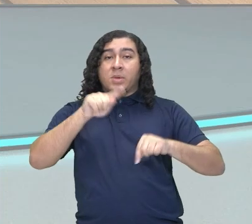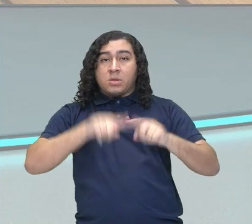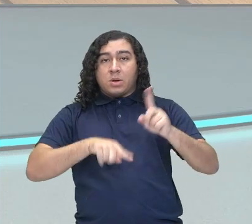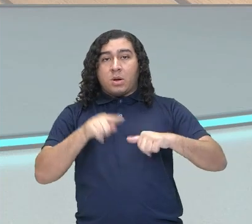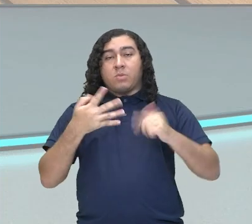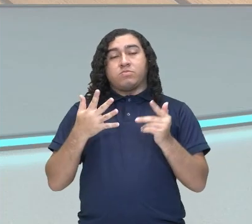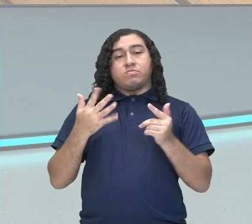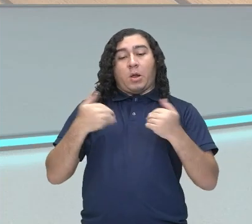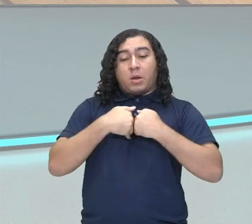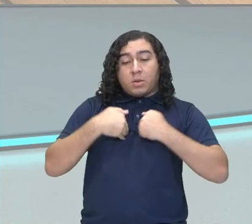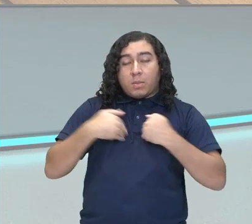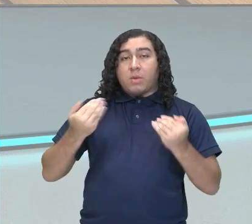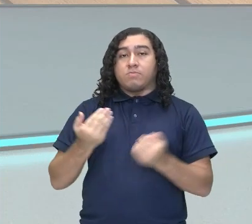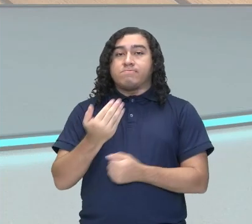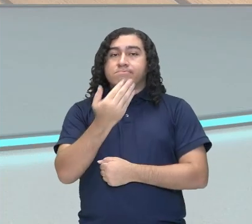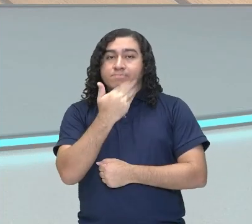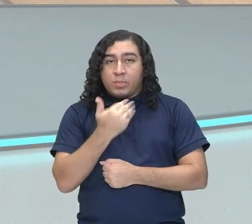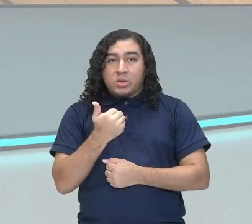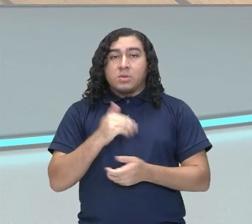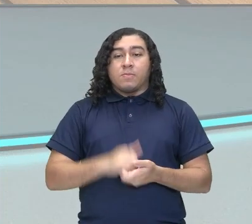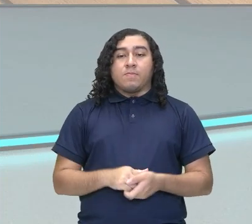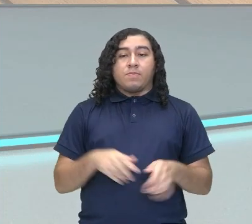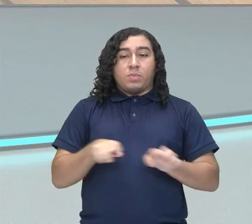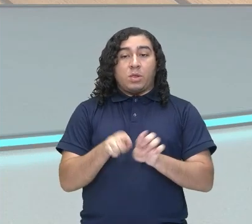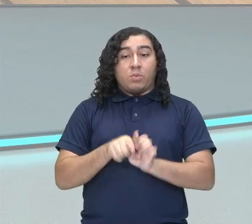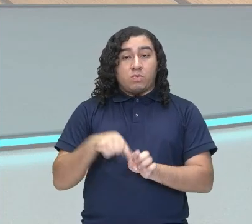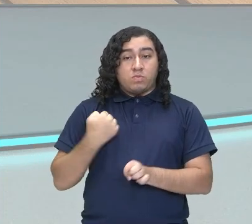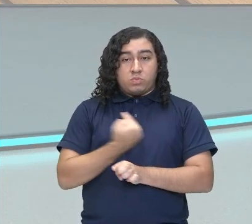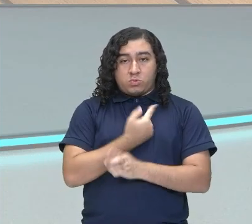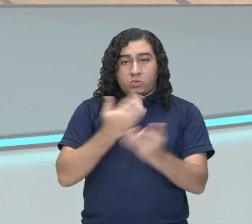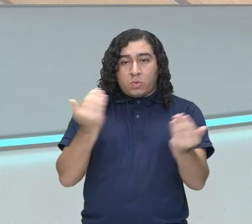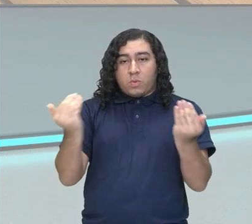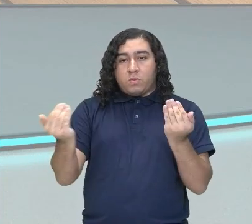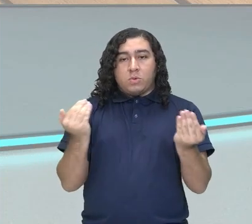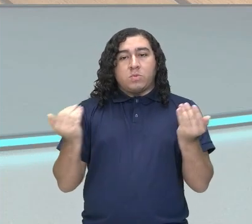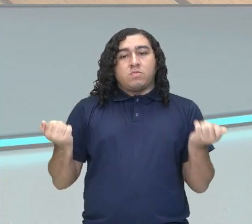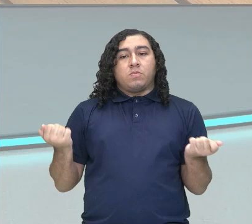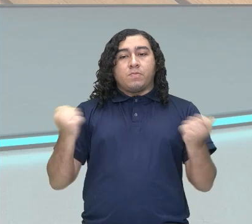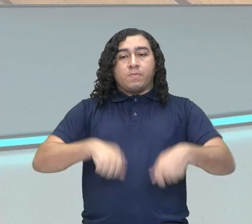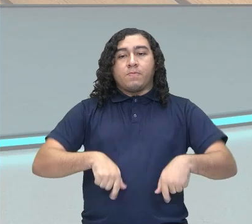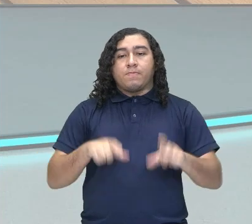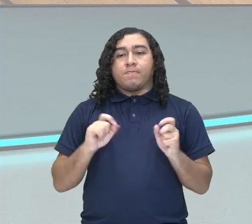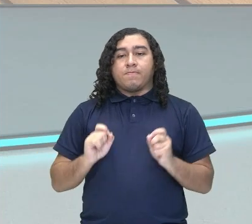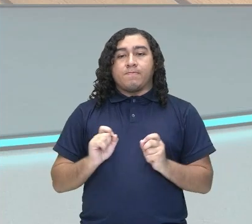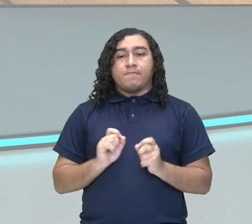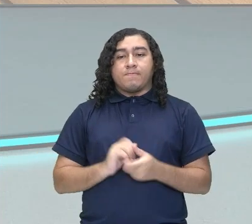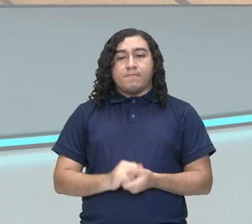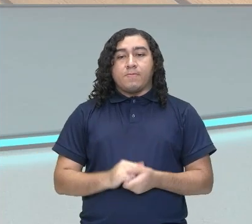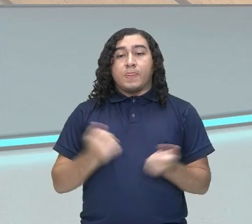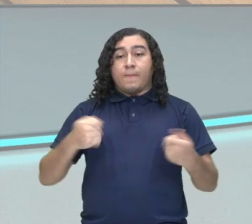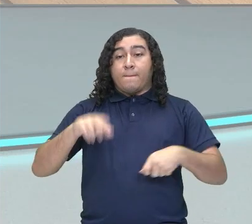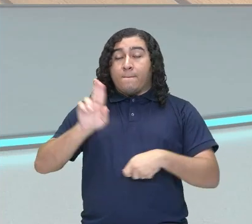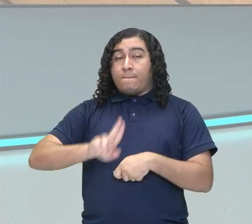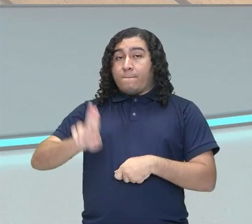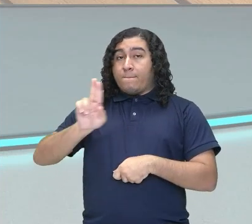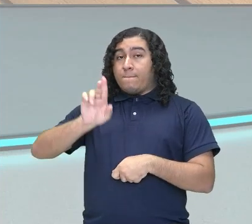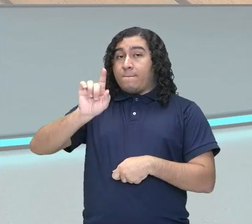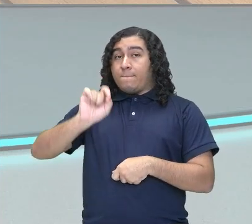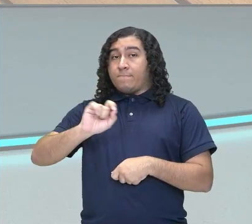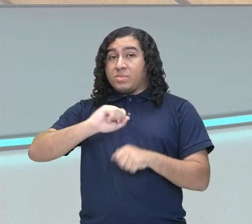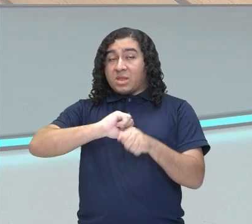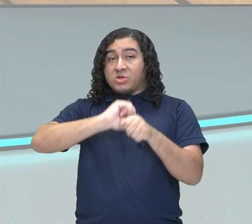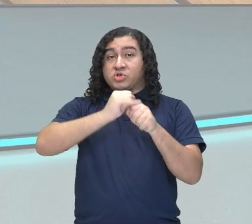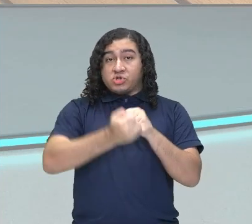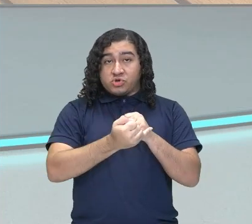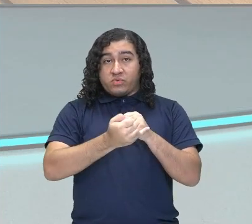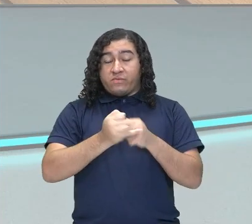animais, alimentos, e para nós compararmos alguma coisa, nós precisamos utilizar